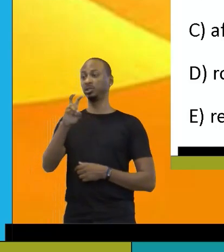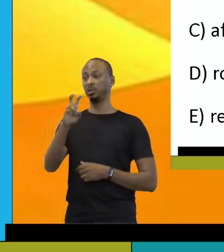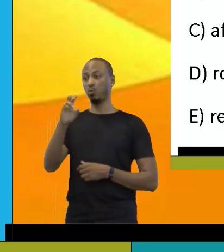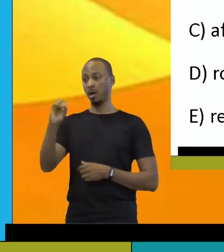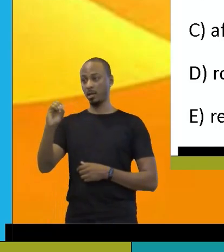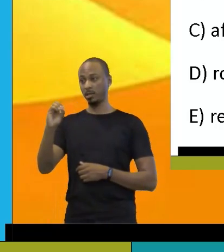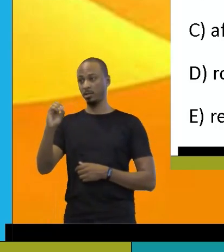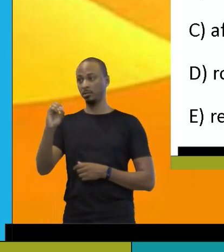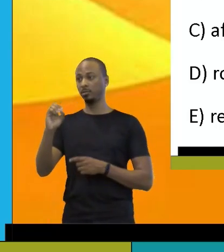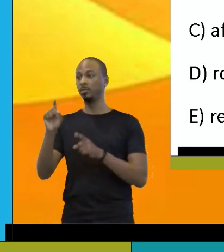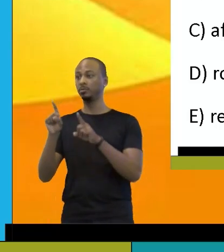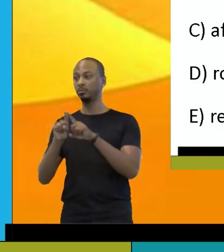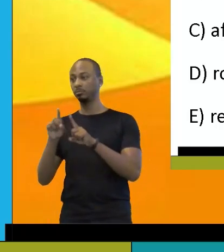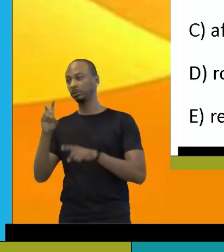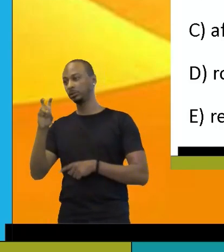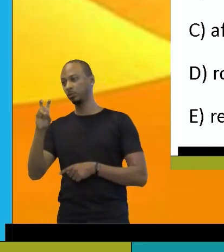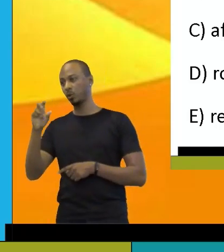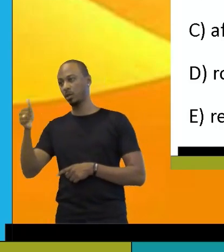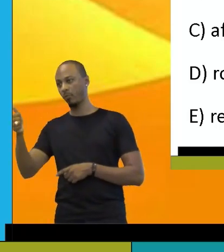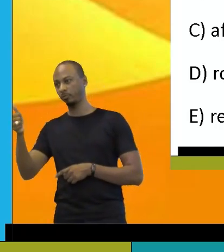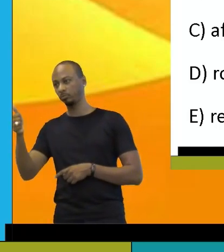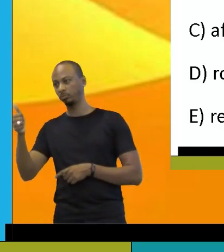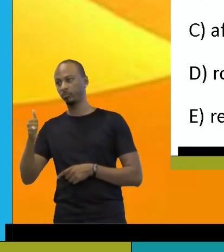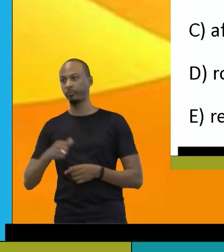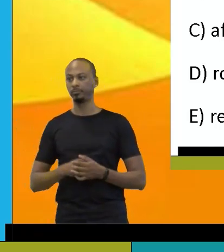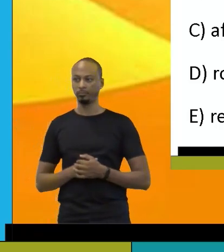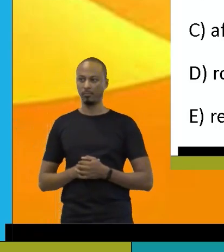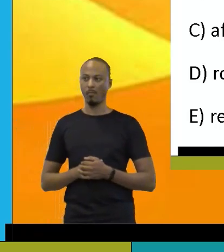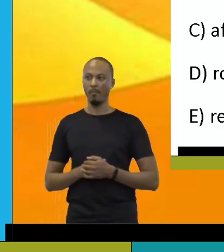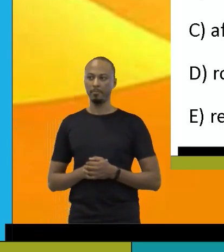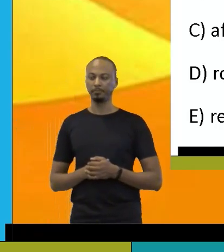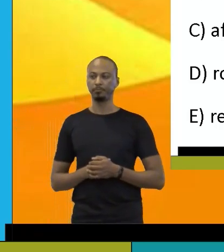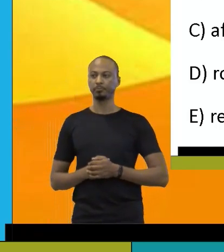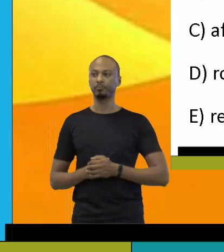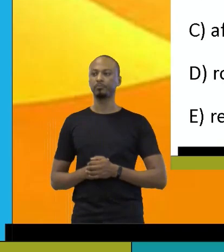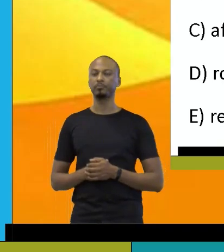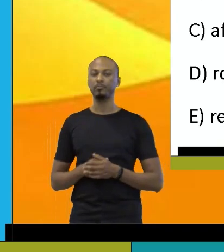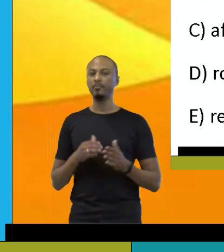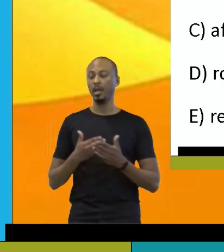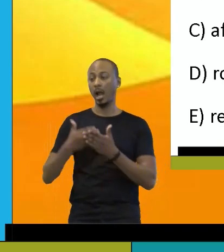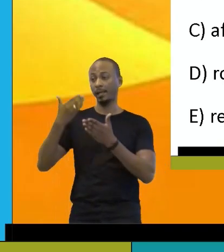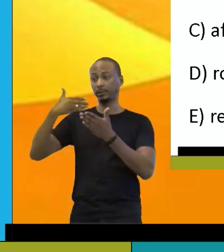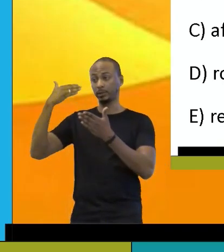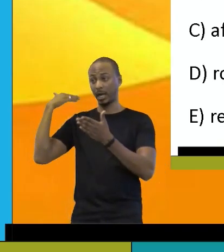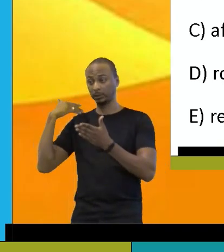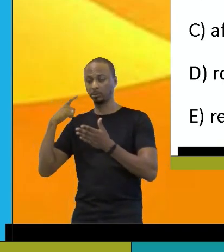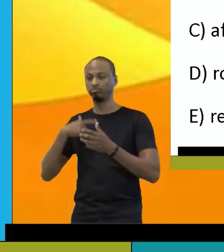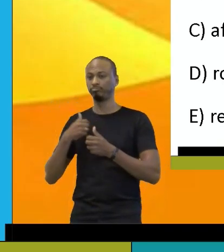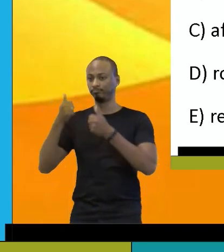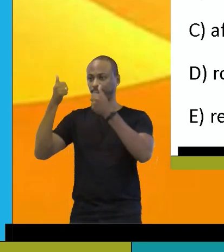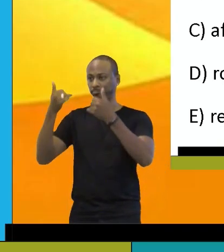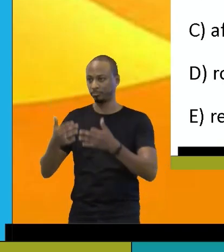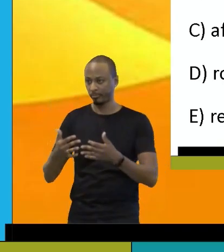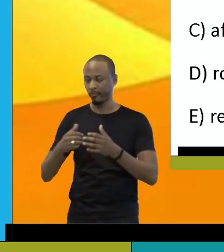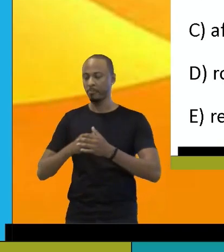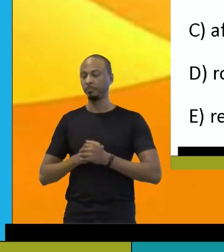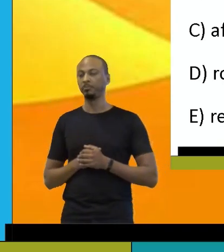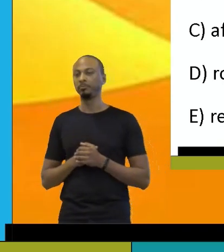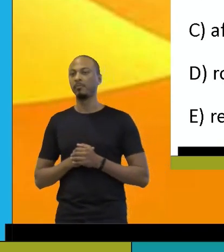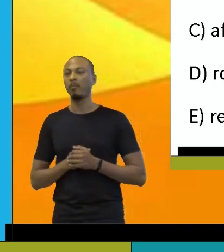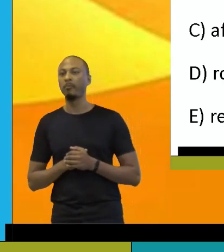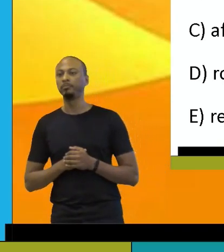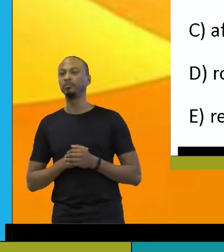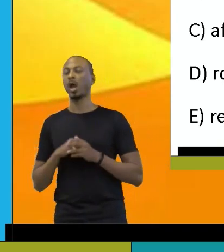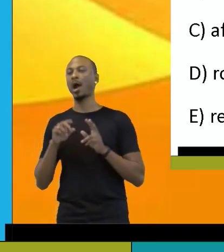Em O Príncipe, então, é o seguinte. Como eu havia dito para vocês na minha fala ao longo da nossa exposição aqui, eu